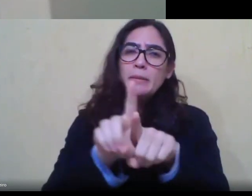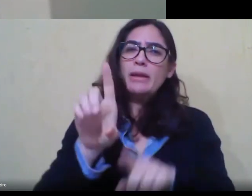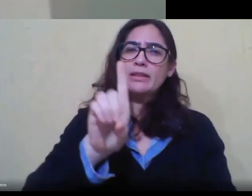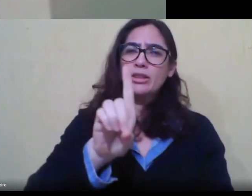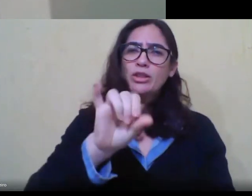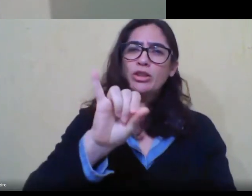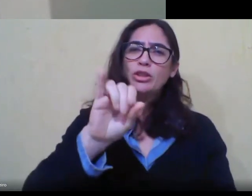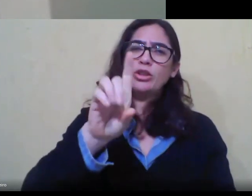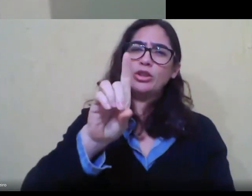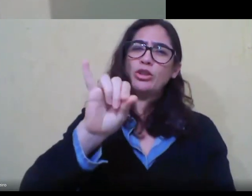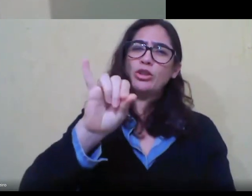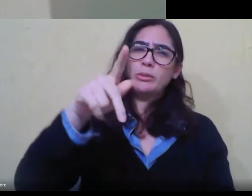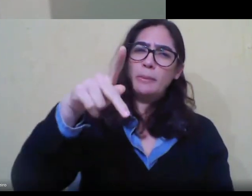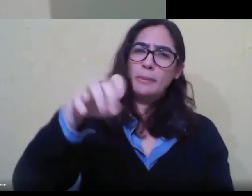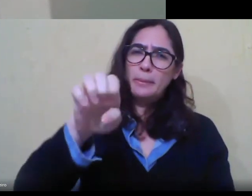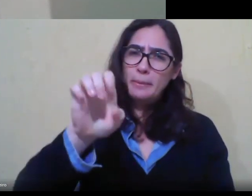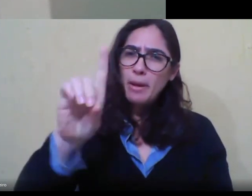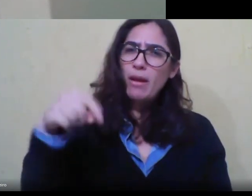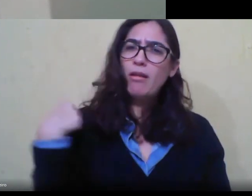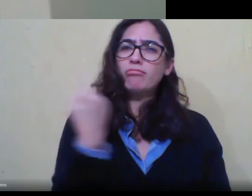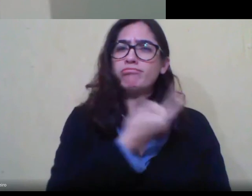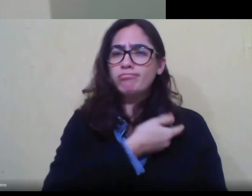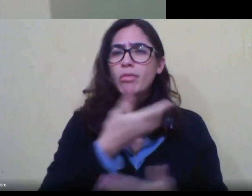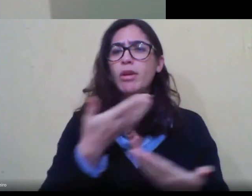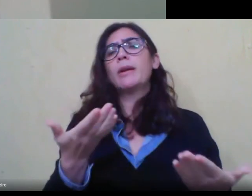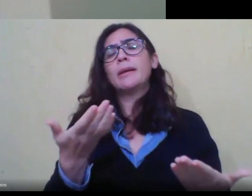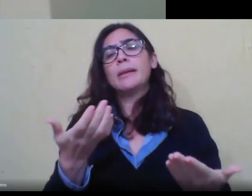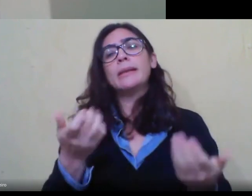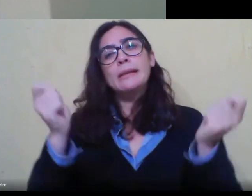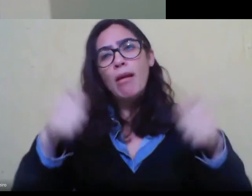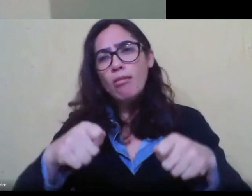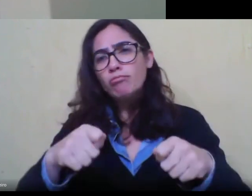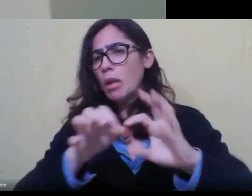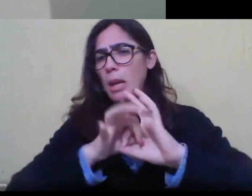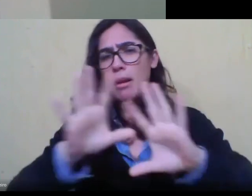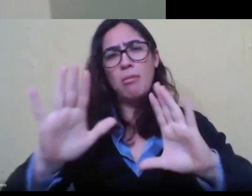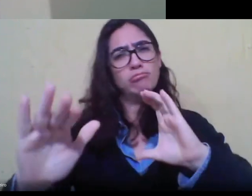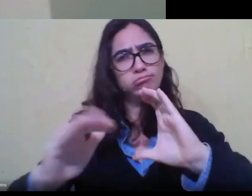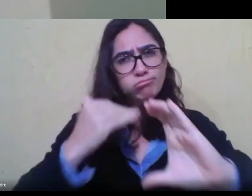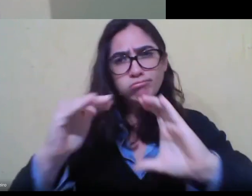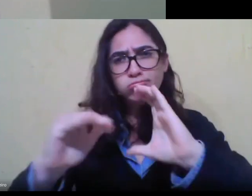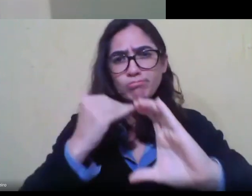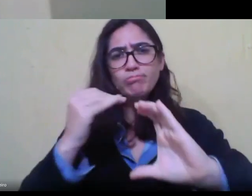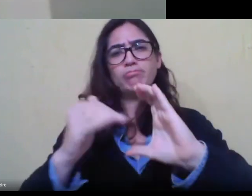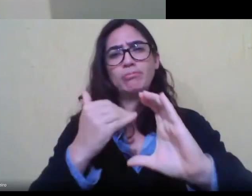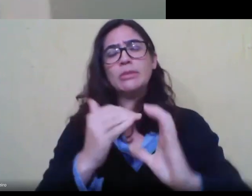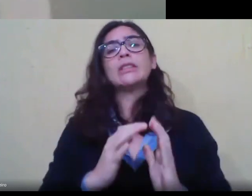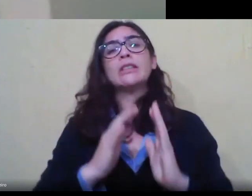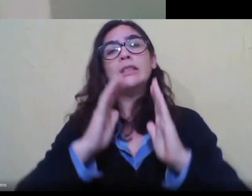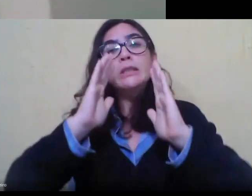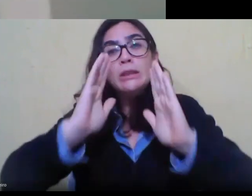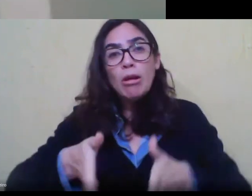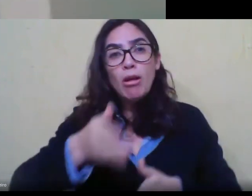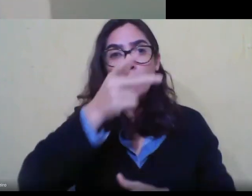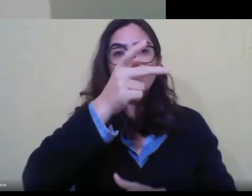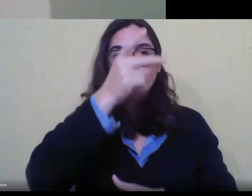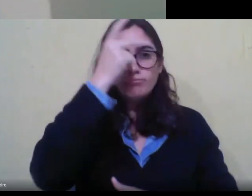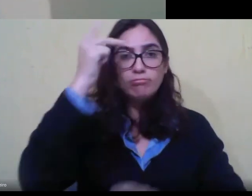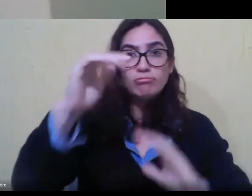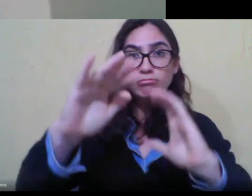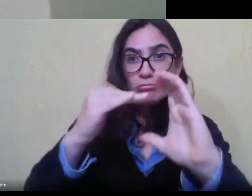Ontem nós conversamos com o Augusto e a gente tem orientado que as fichas